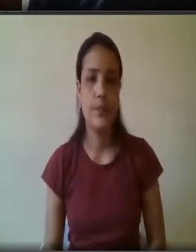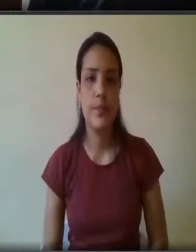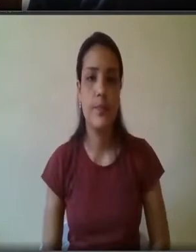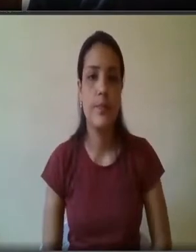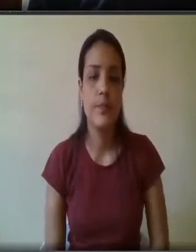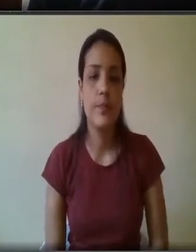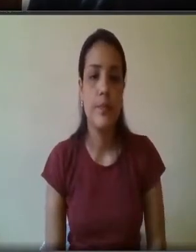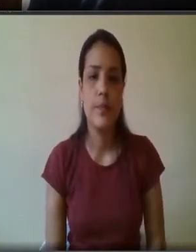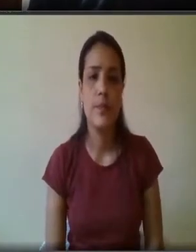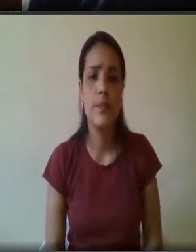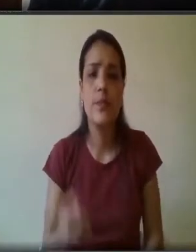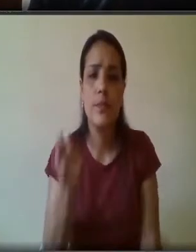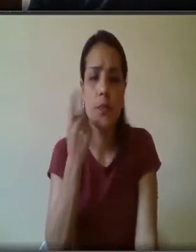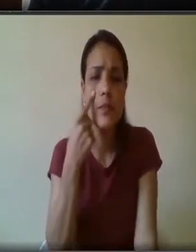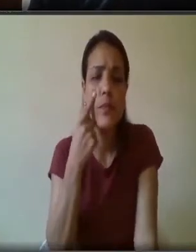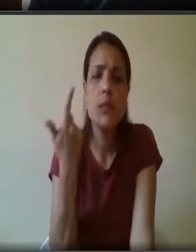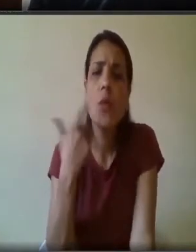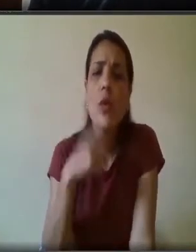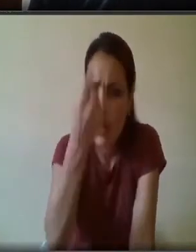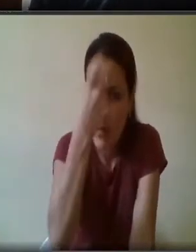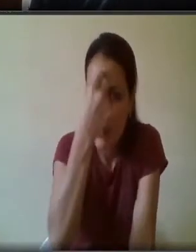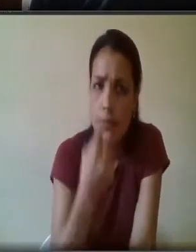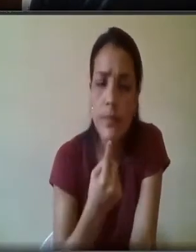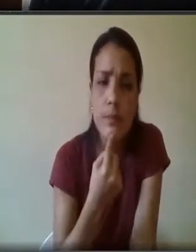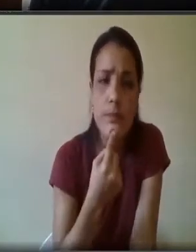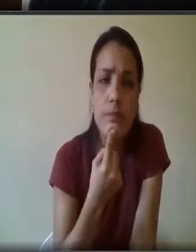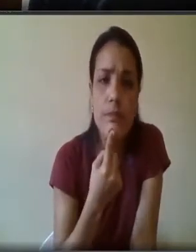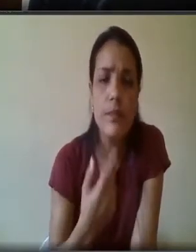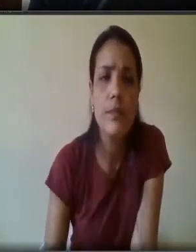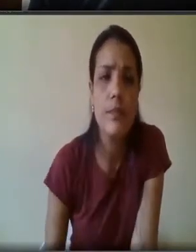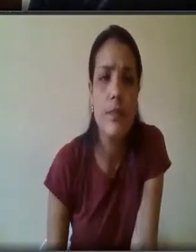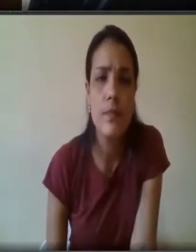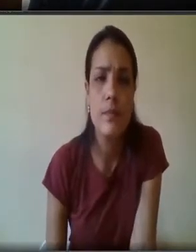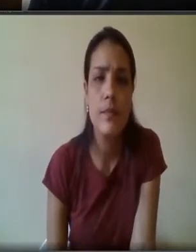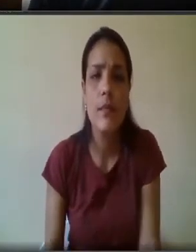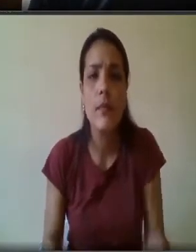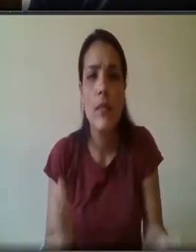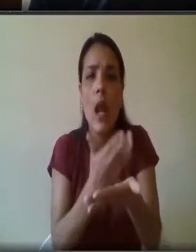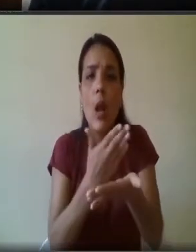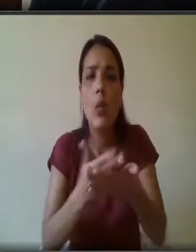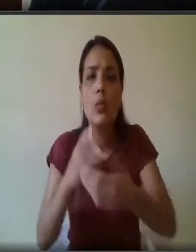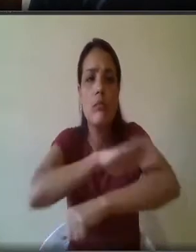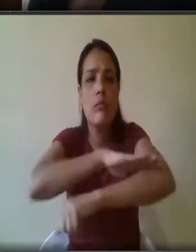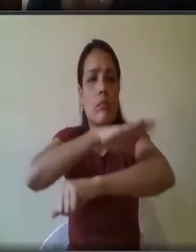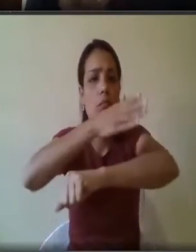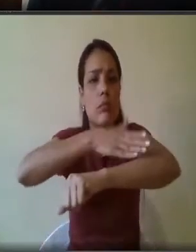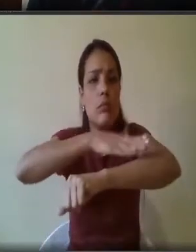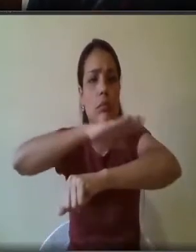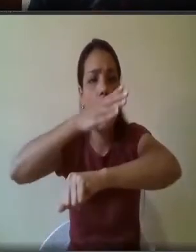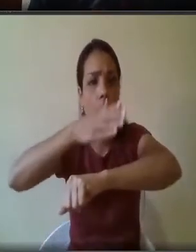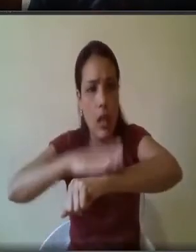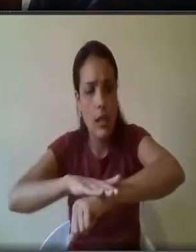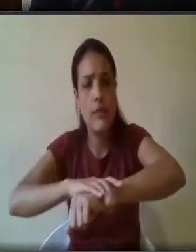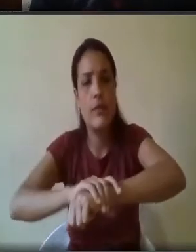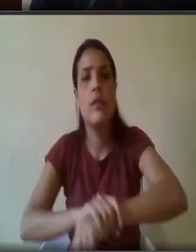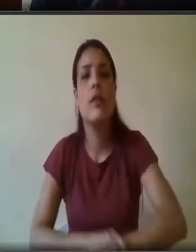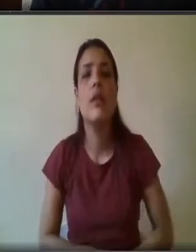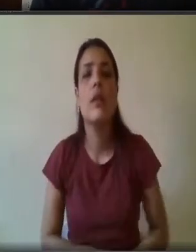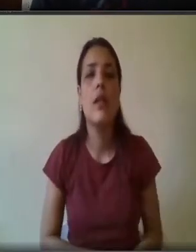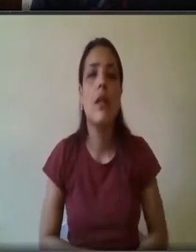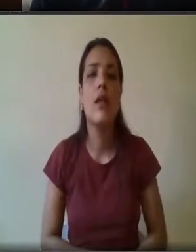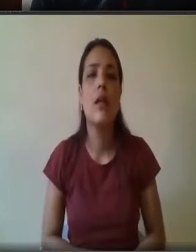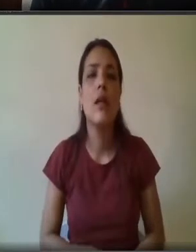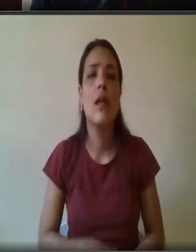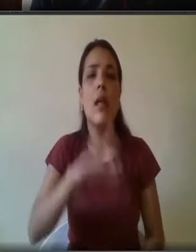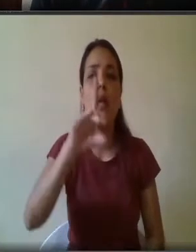vocês estão vendo também algumas formas de relevo, né? A serra, a montanha, depressão.